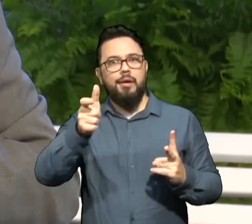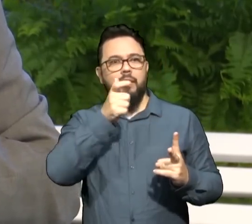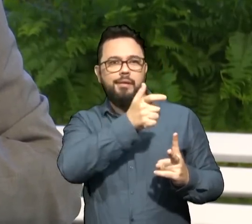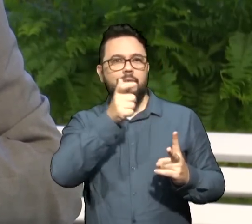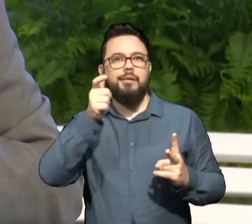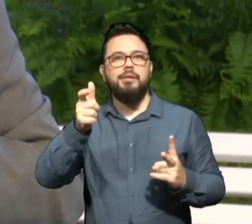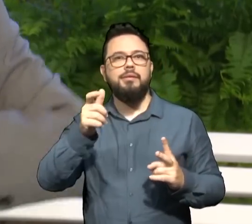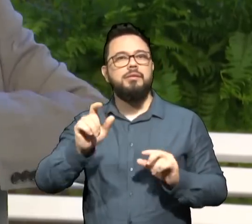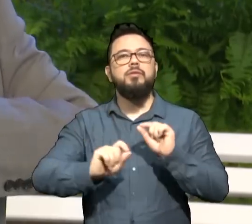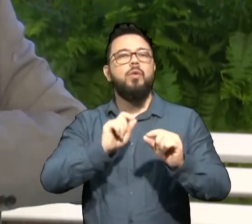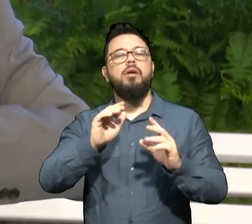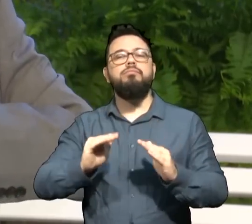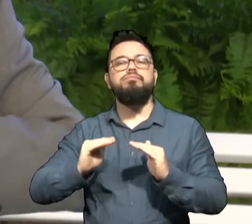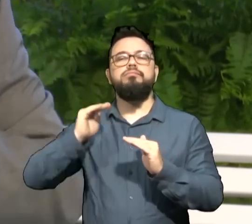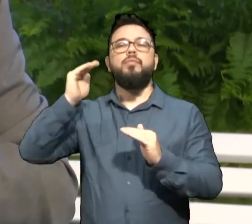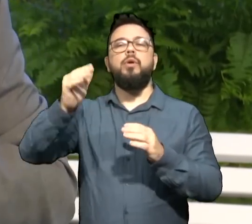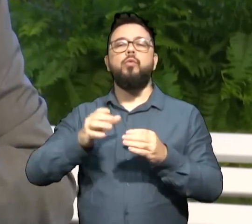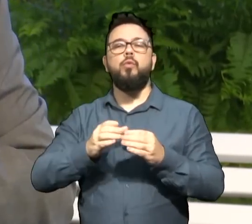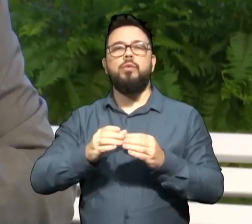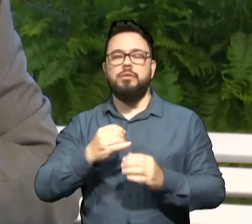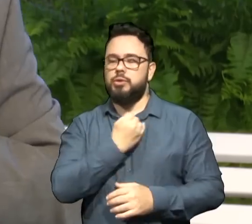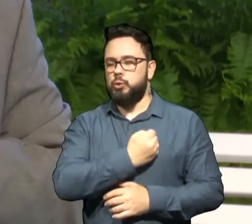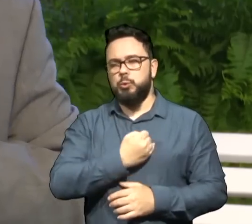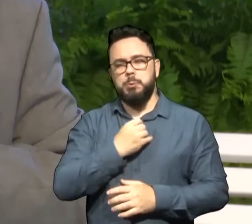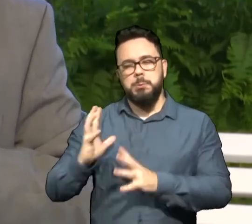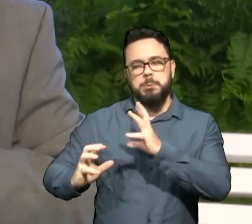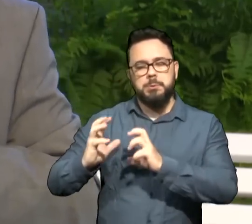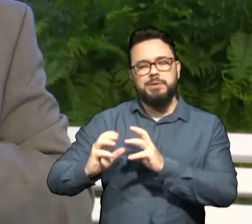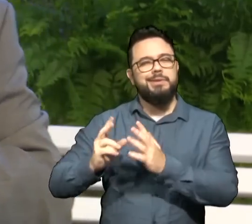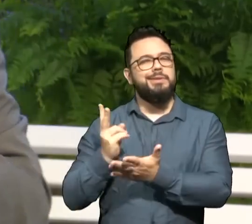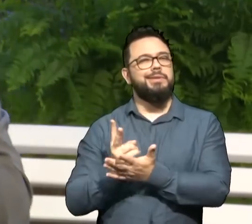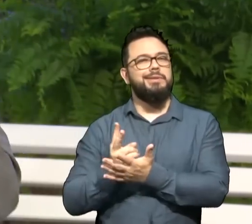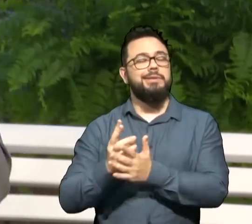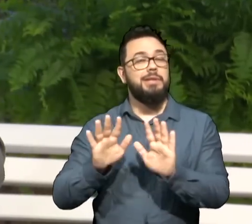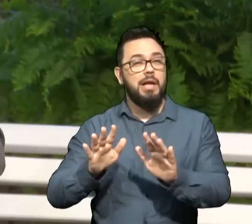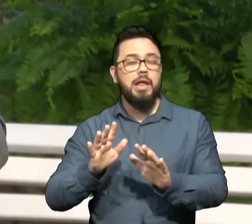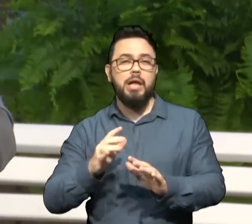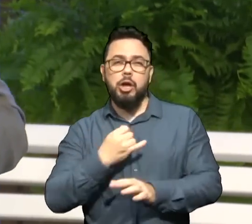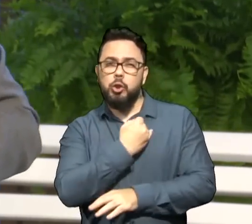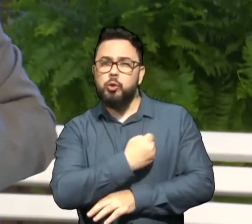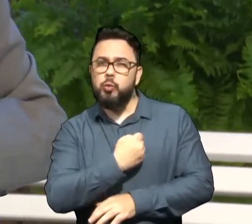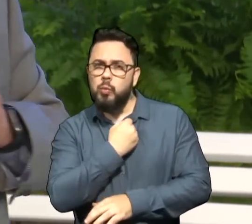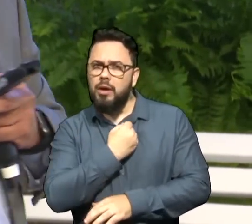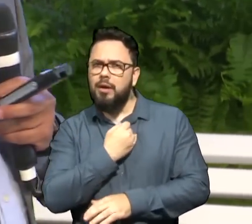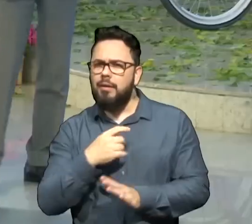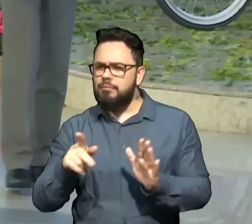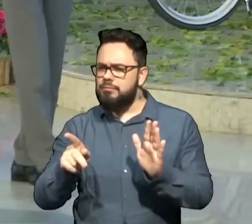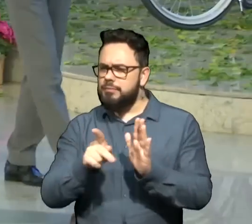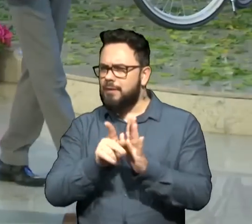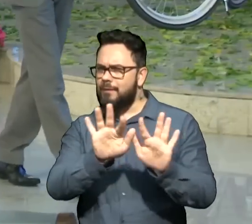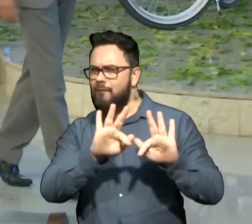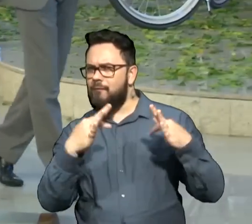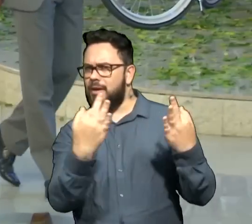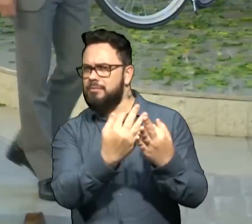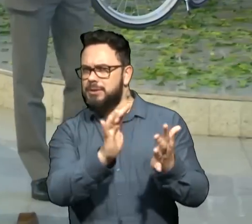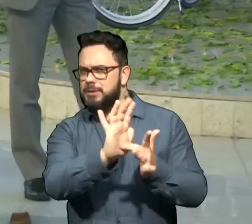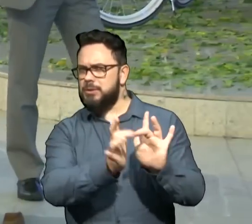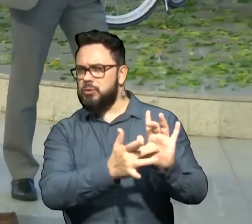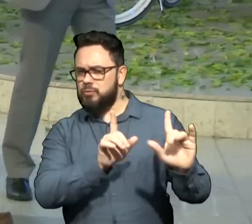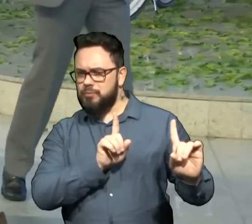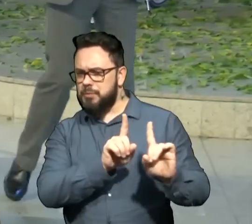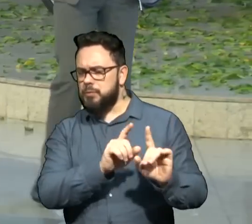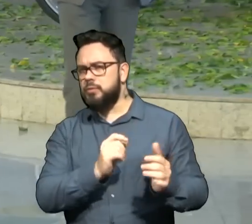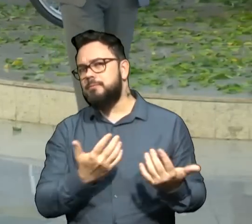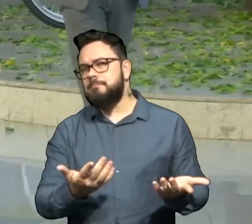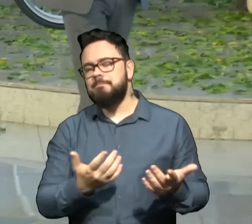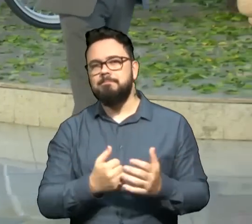sobre quem era o maior do grupo Com certeza João estava entre eles e será que João seria parente de Jesus o que você acha geralmente